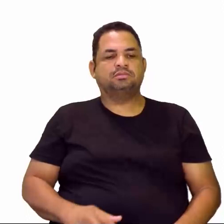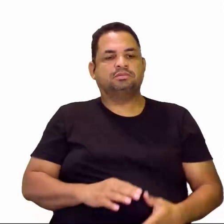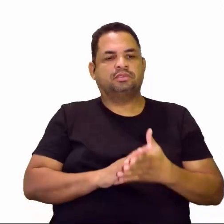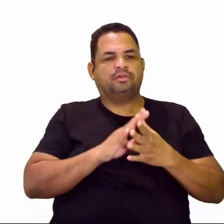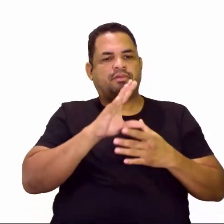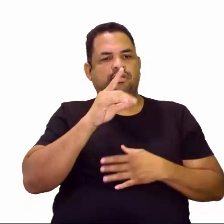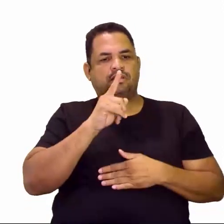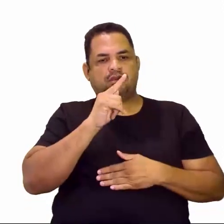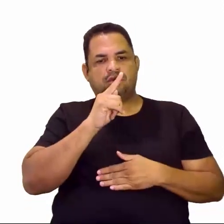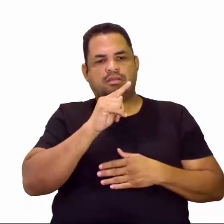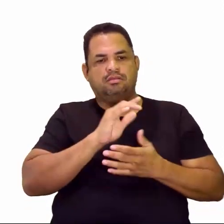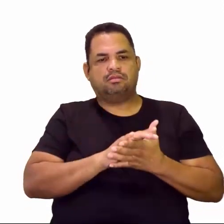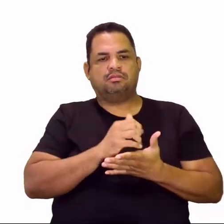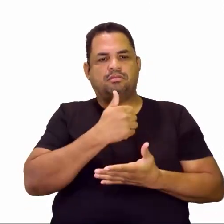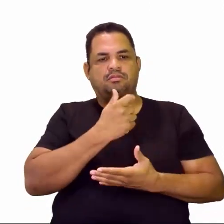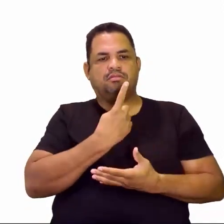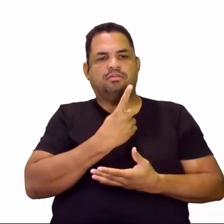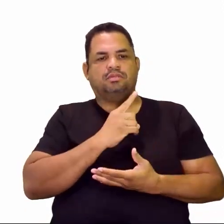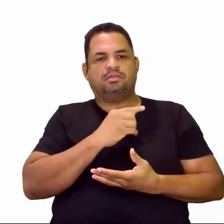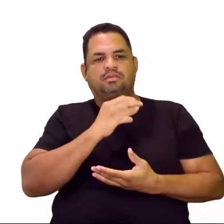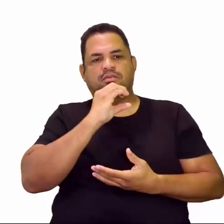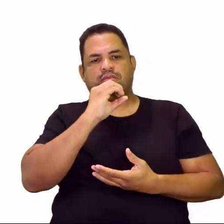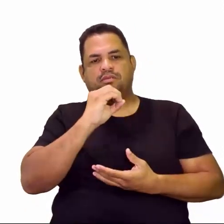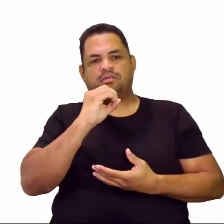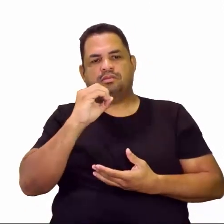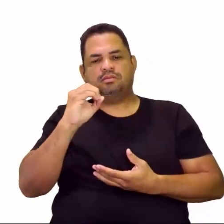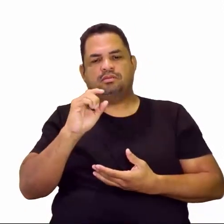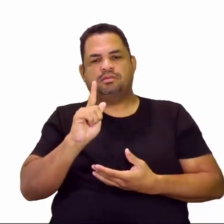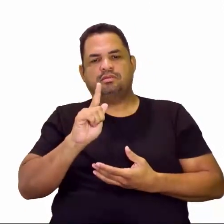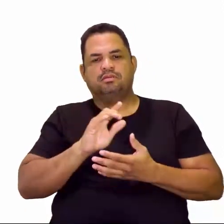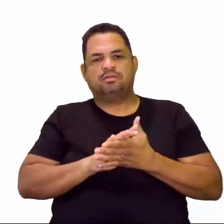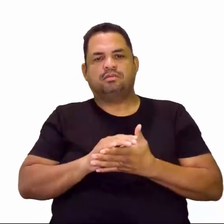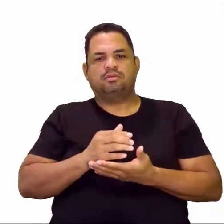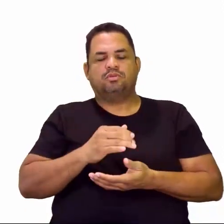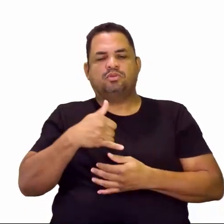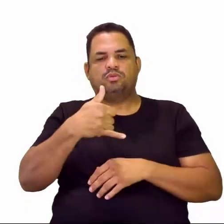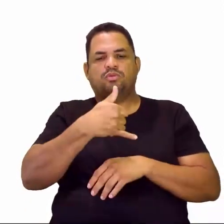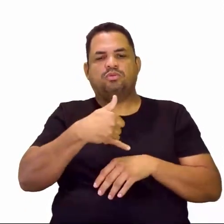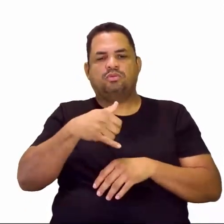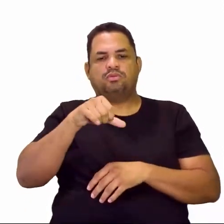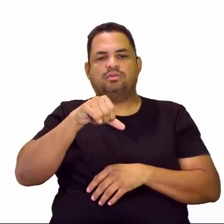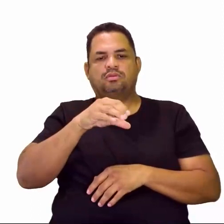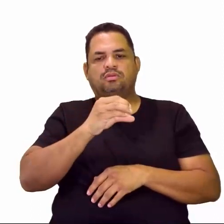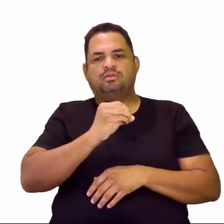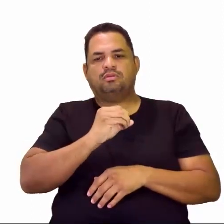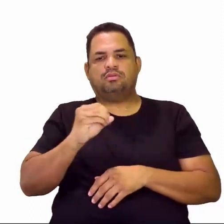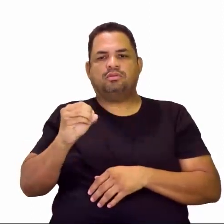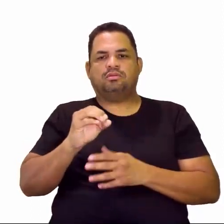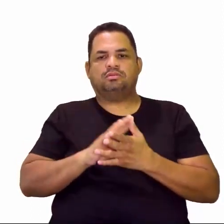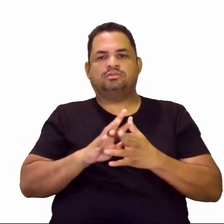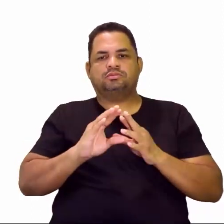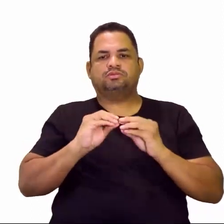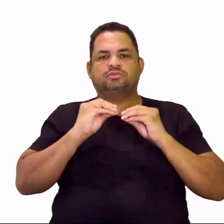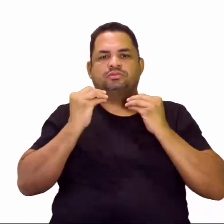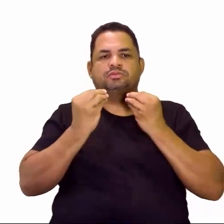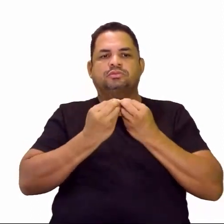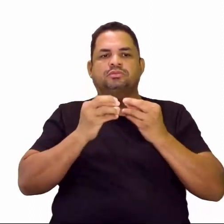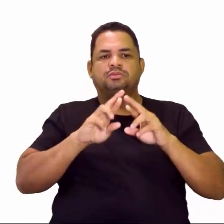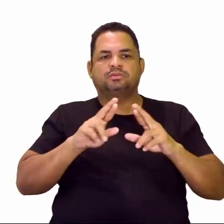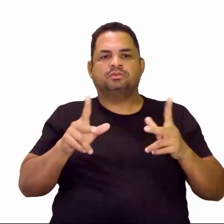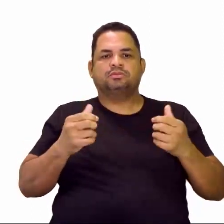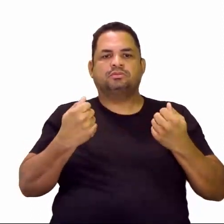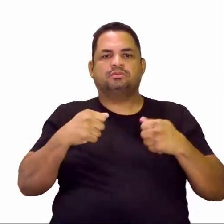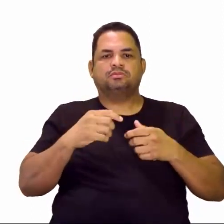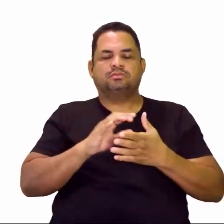de água, 1000 gramas, a massa do óleo, 900, a areia. Então, são substâncias diferentes e